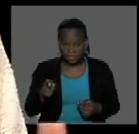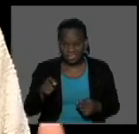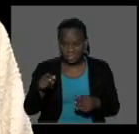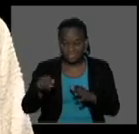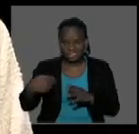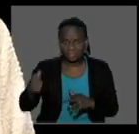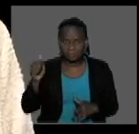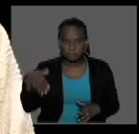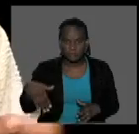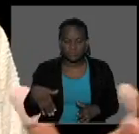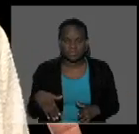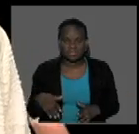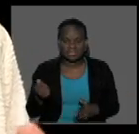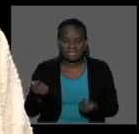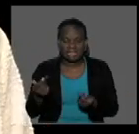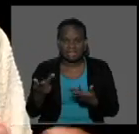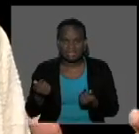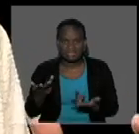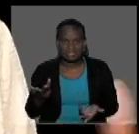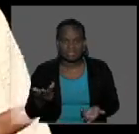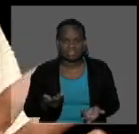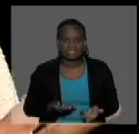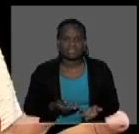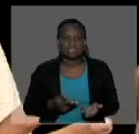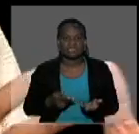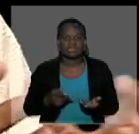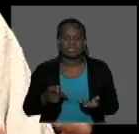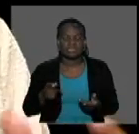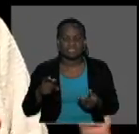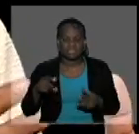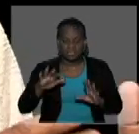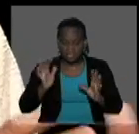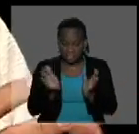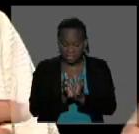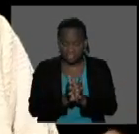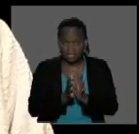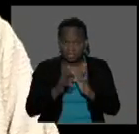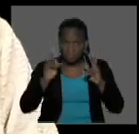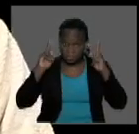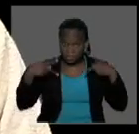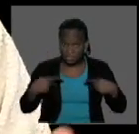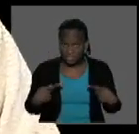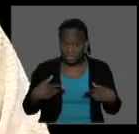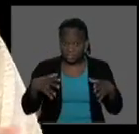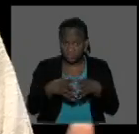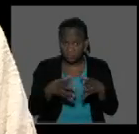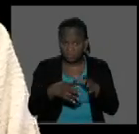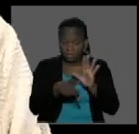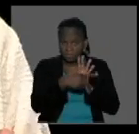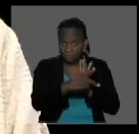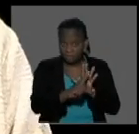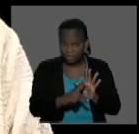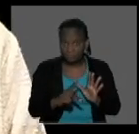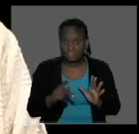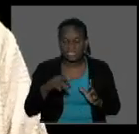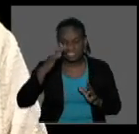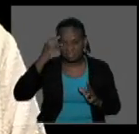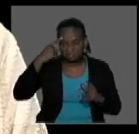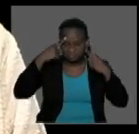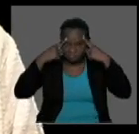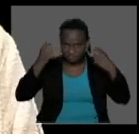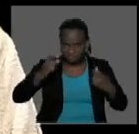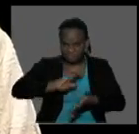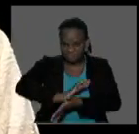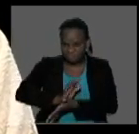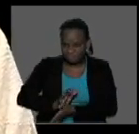como insignificante, ou seja, dentro dessa humanidade concedida através da violência